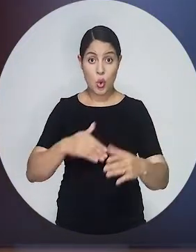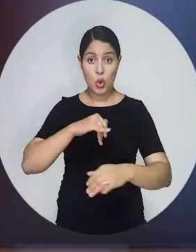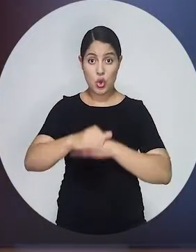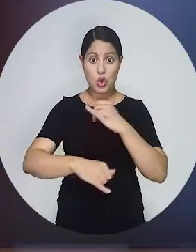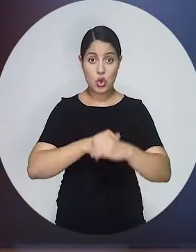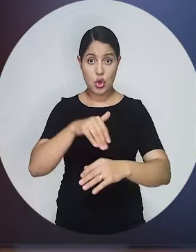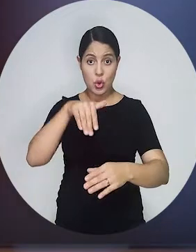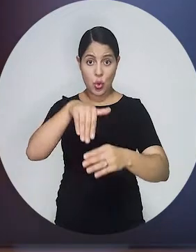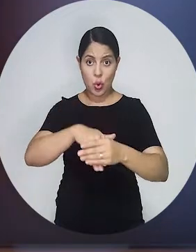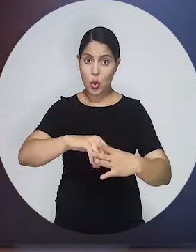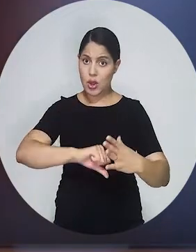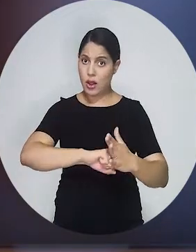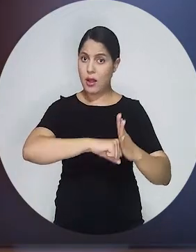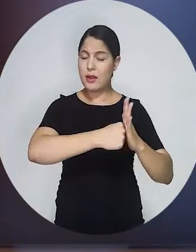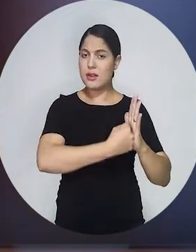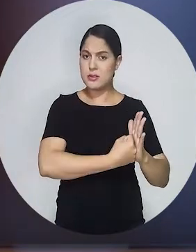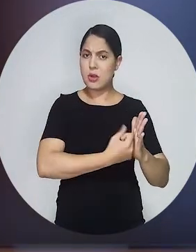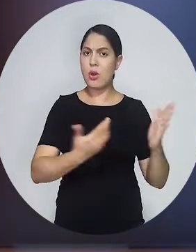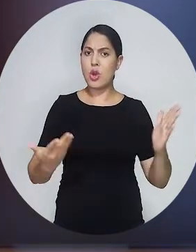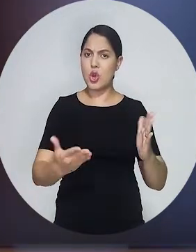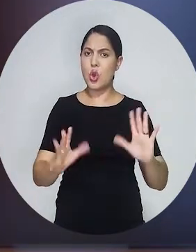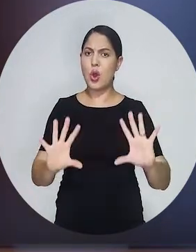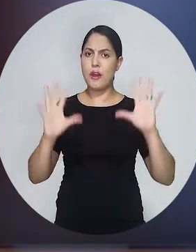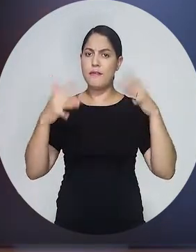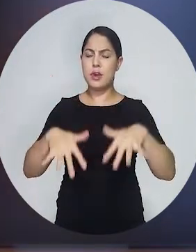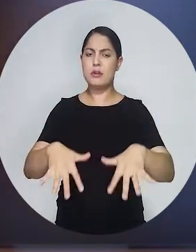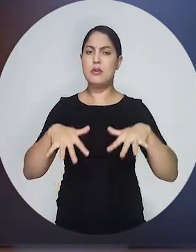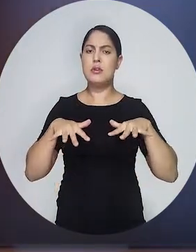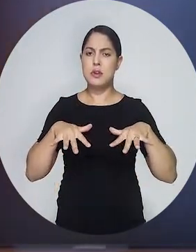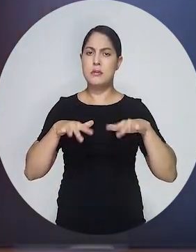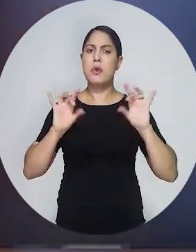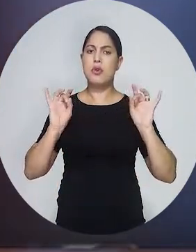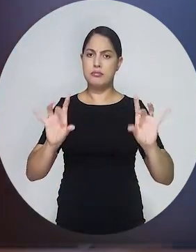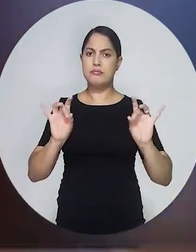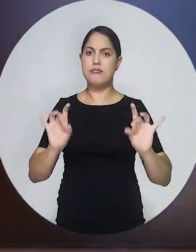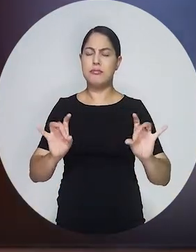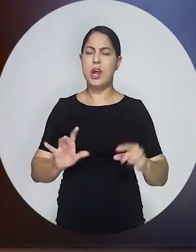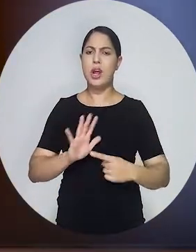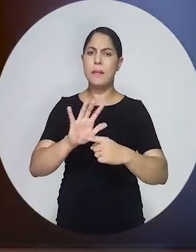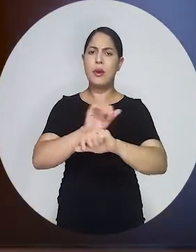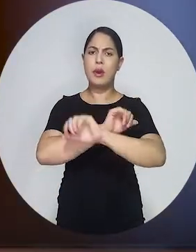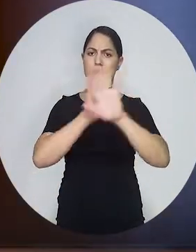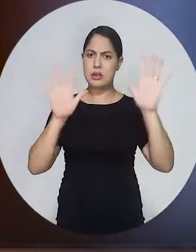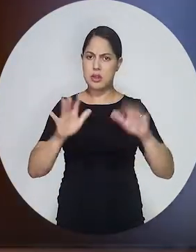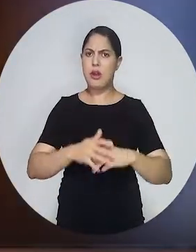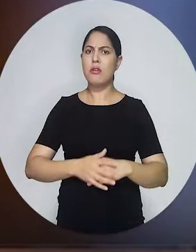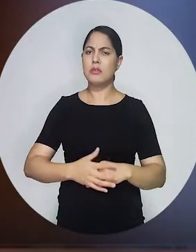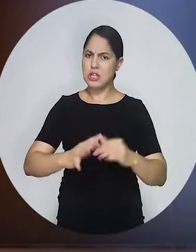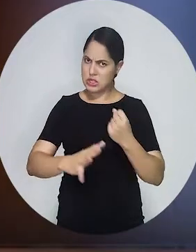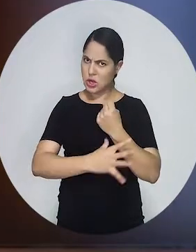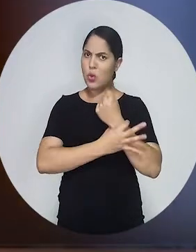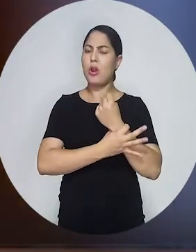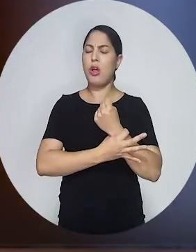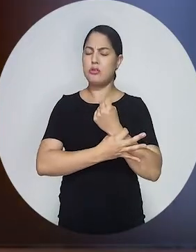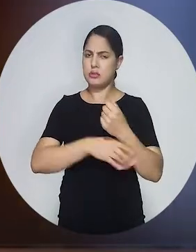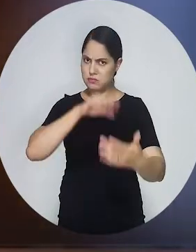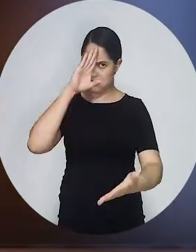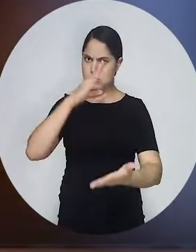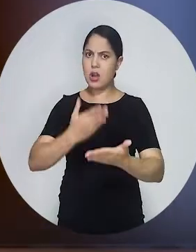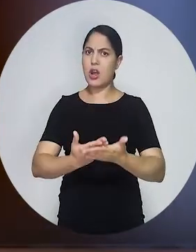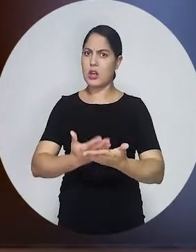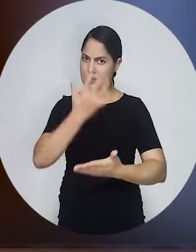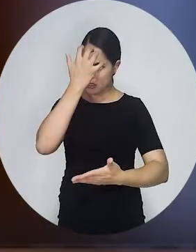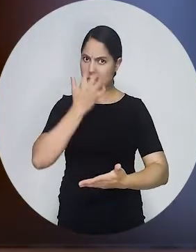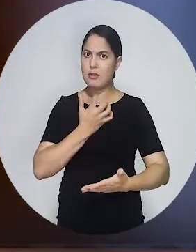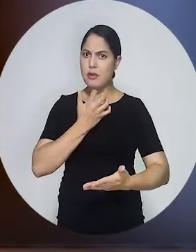lacração das urnas, mostra a transparência, a segurança, a seriedade e a confiança